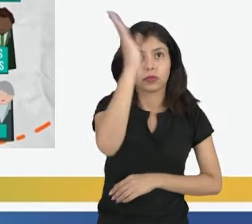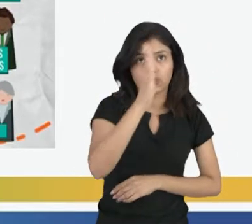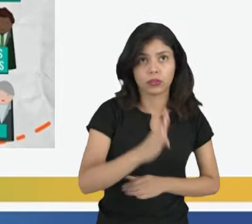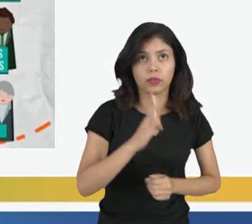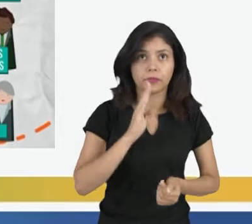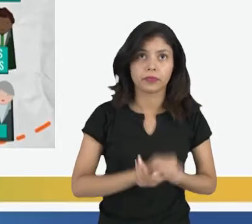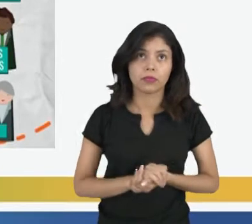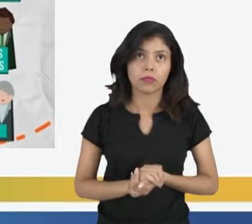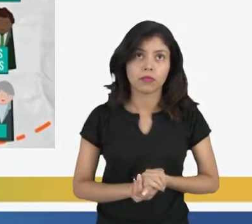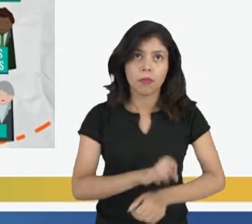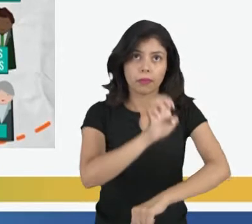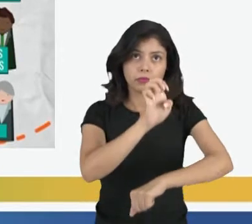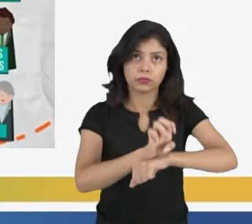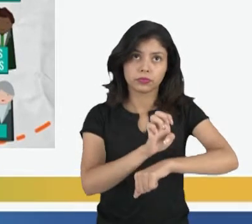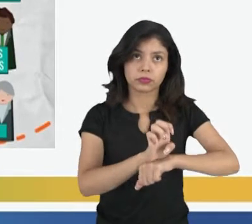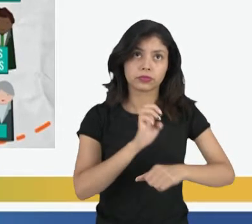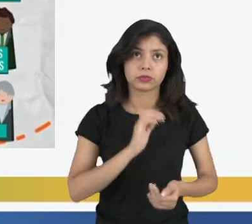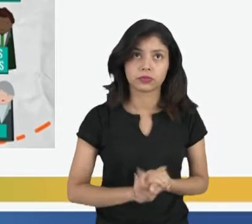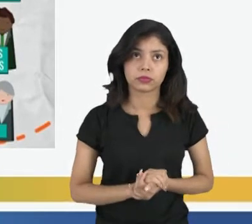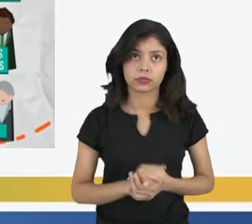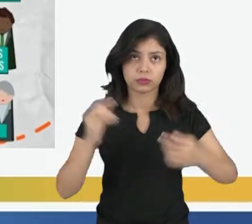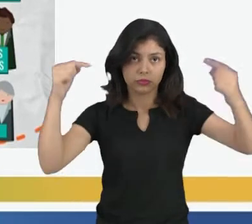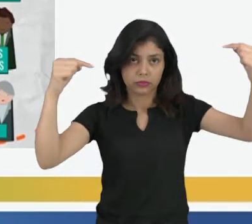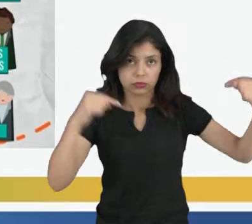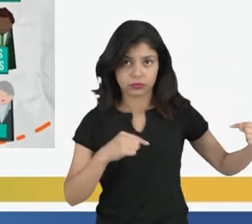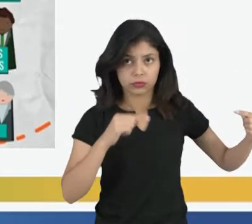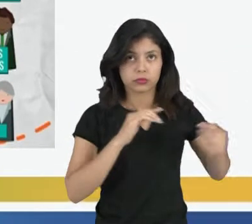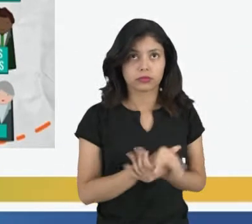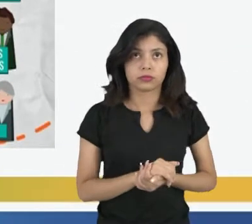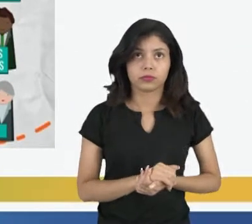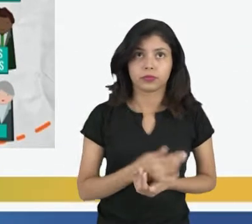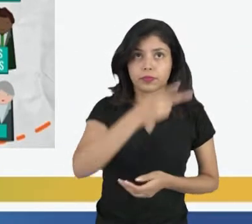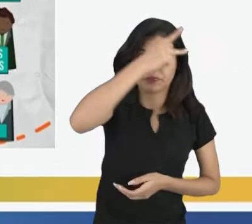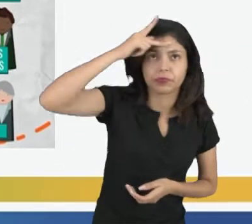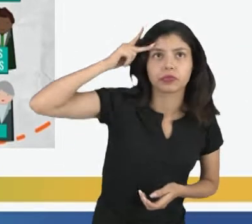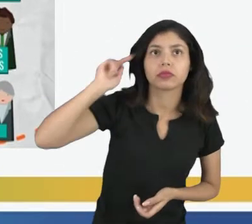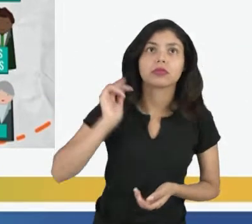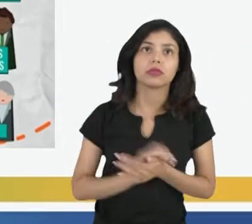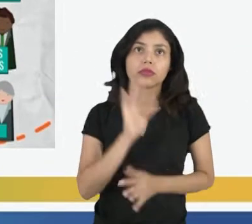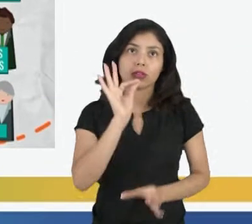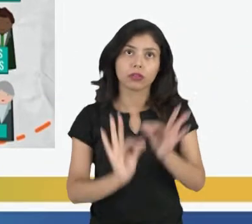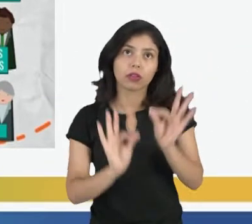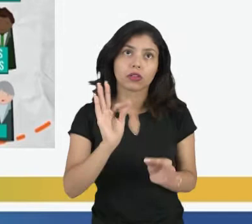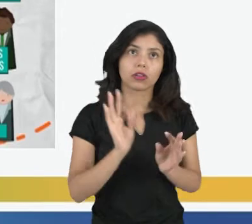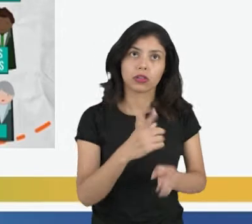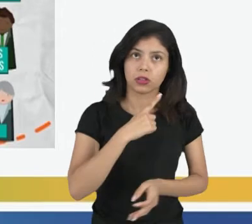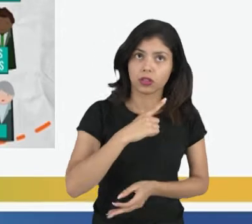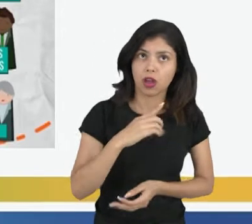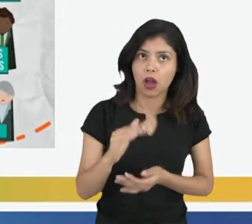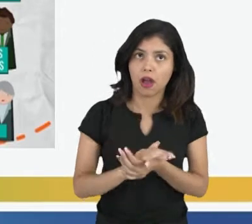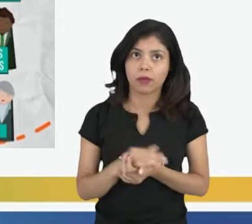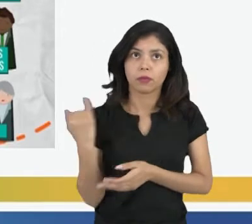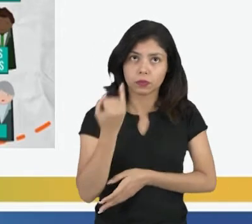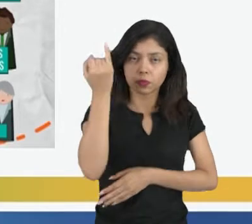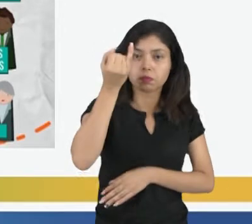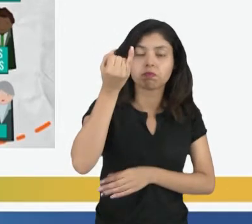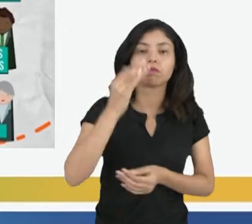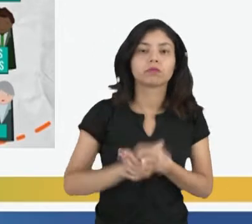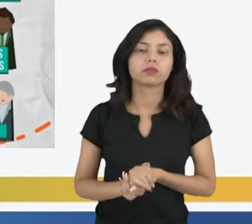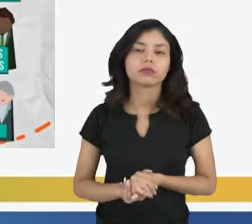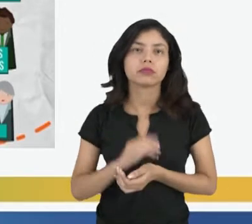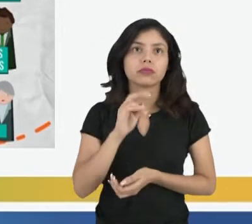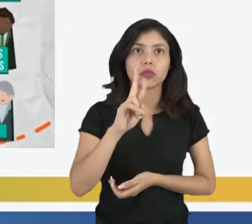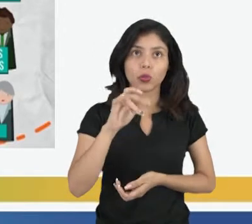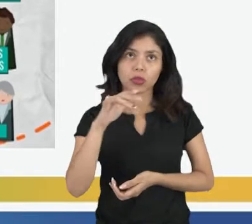Brasil que está escrito o estado e umas setas em que estado é a pessoa jurídica dotada de soberania tão